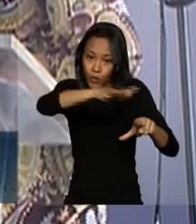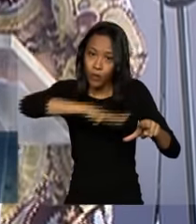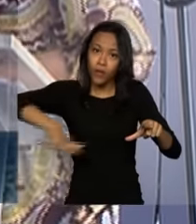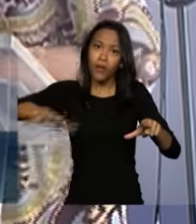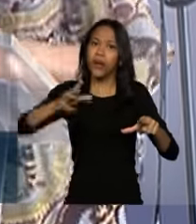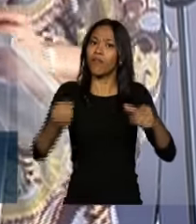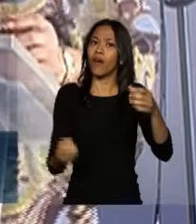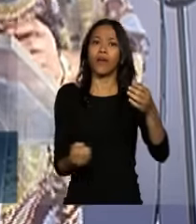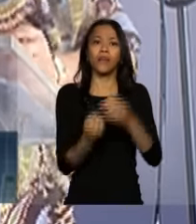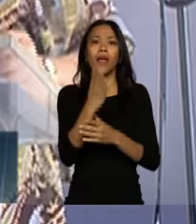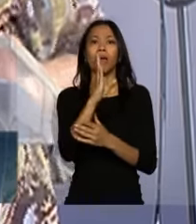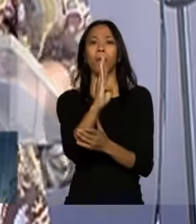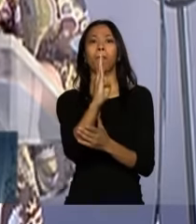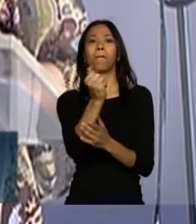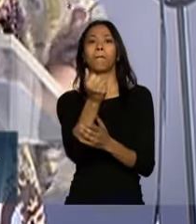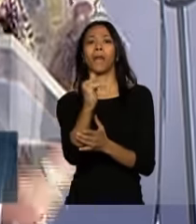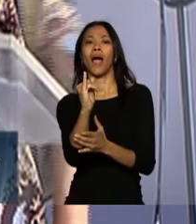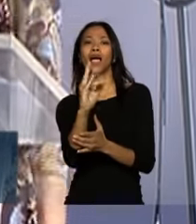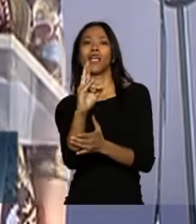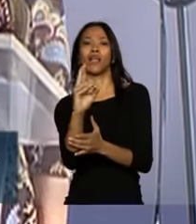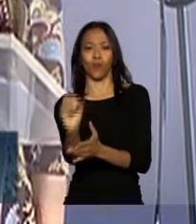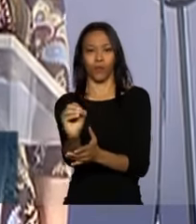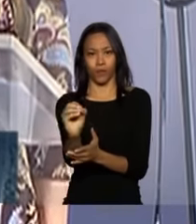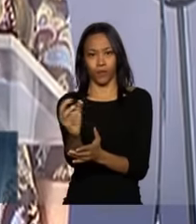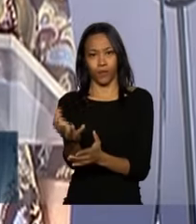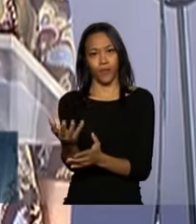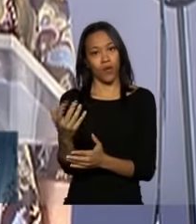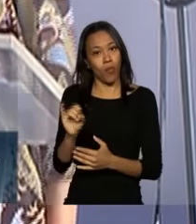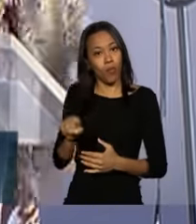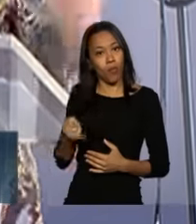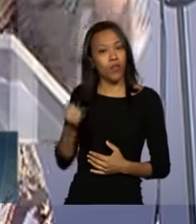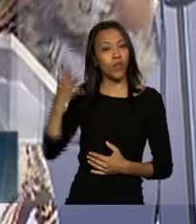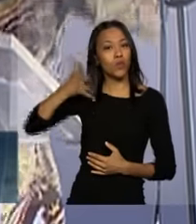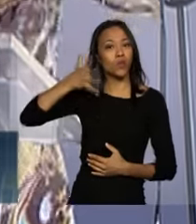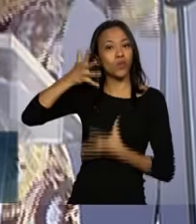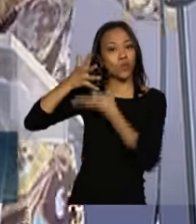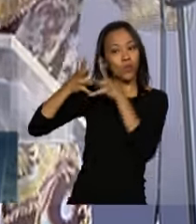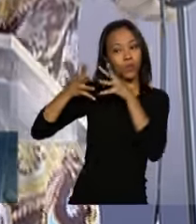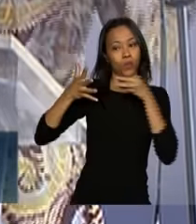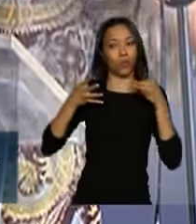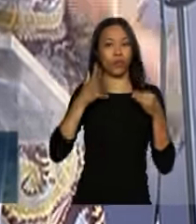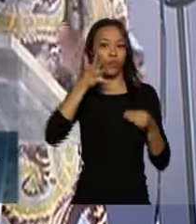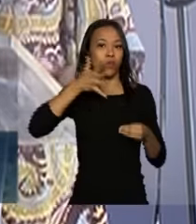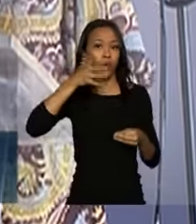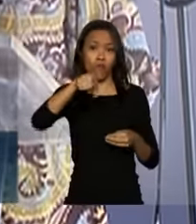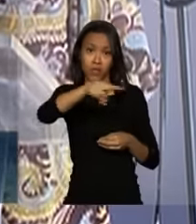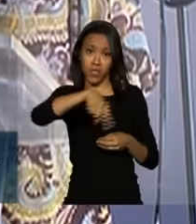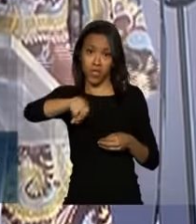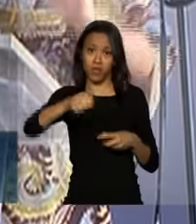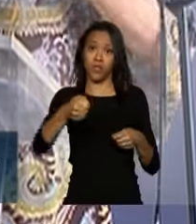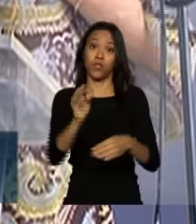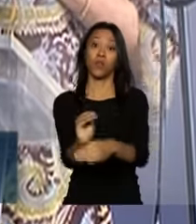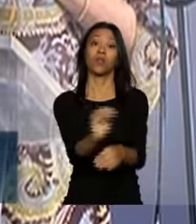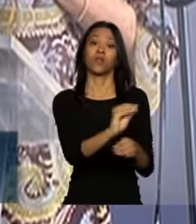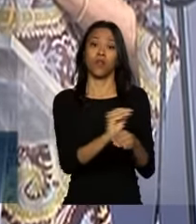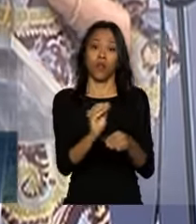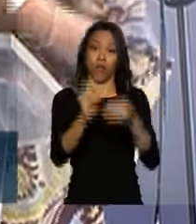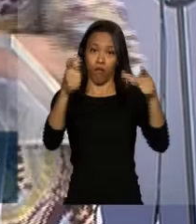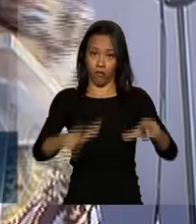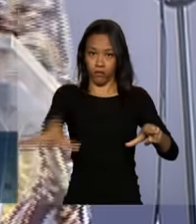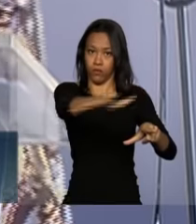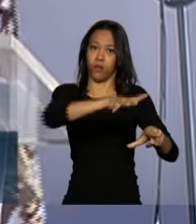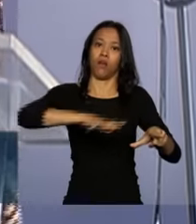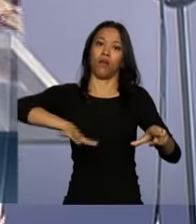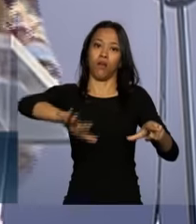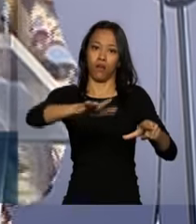bairro. E aí eu aproveito as palavras do governador. Vocês têm de cuidar disso aqui. Hoje,